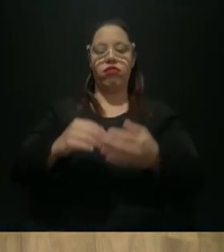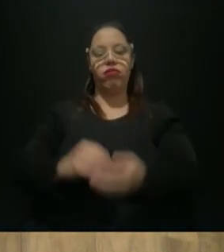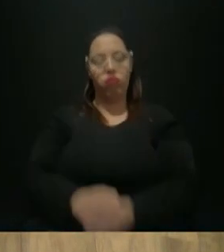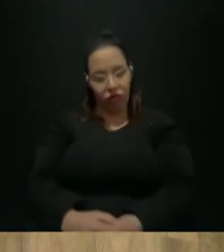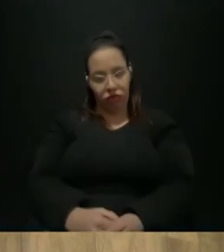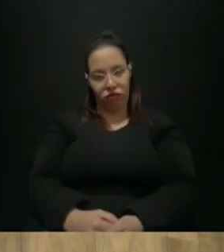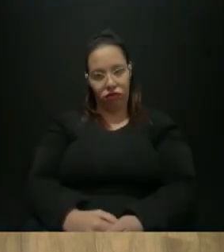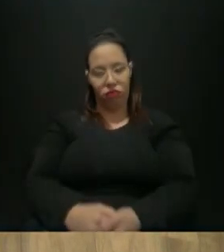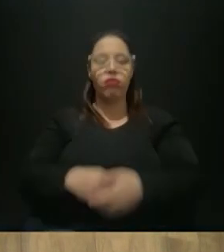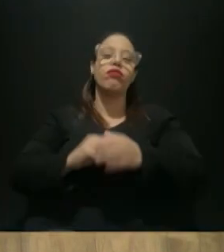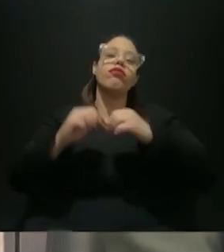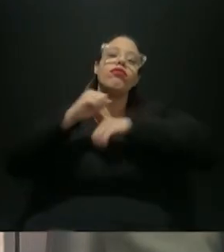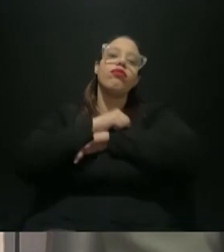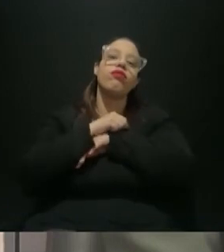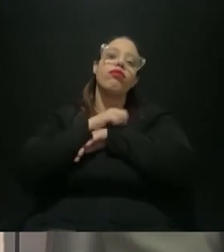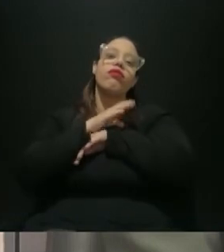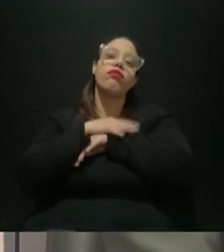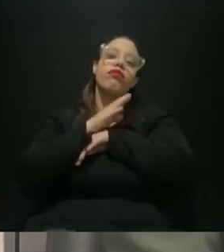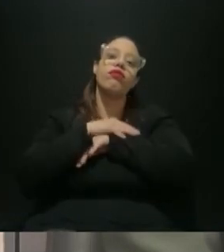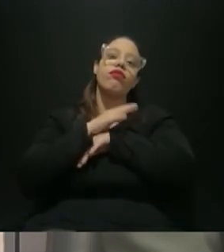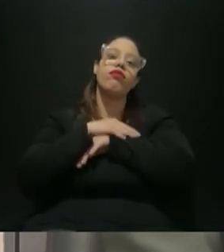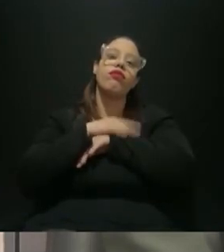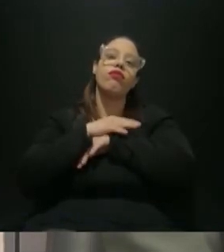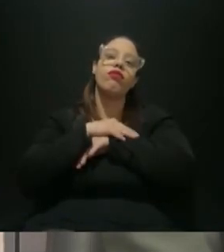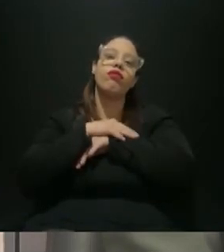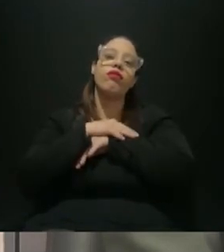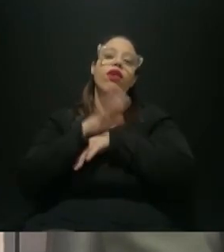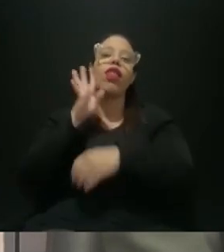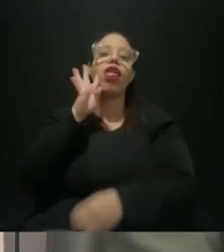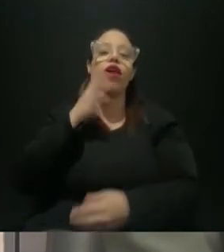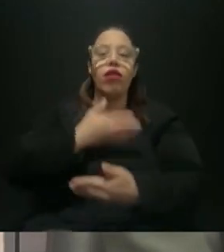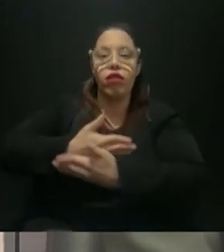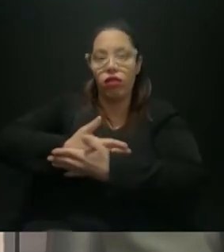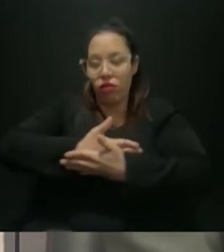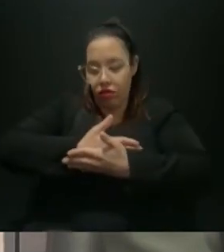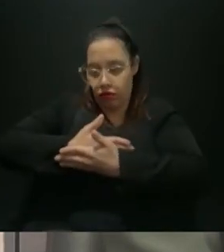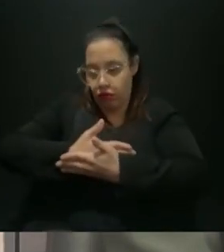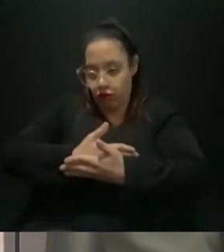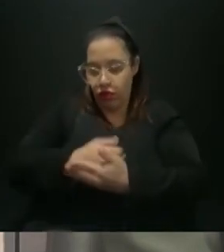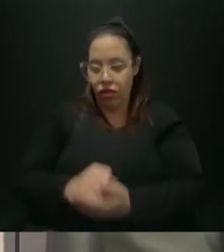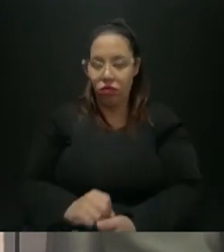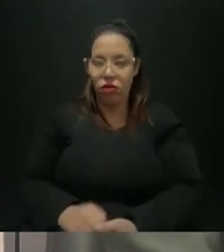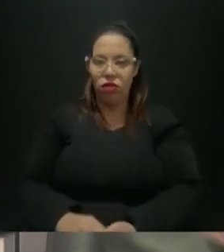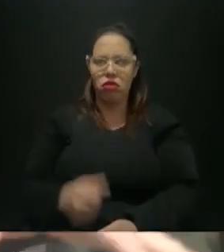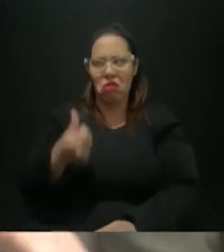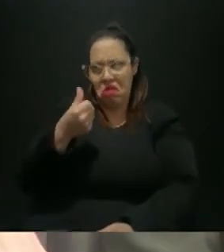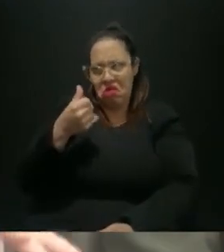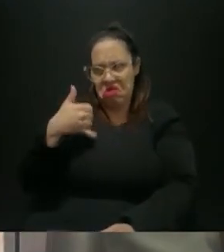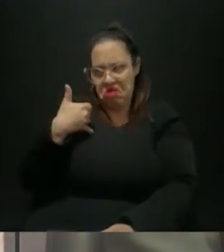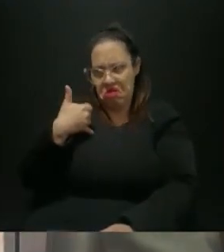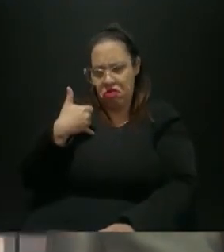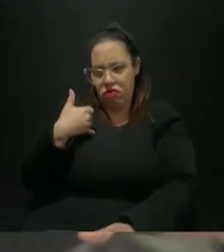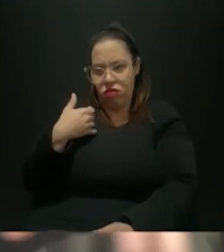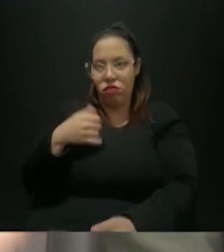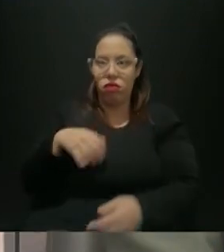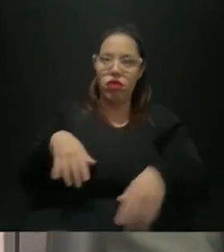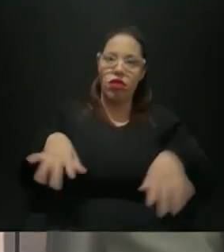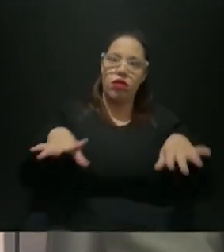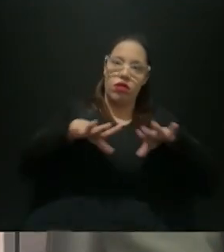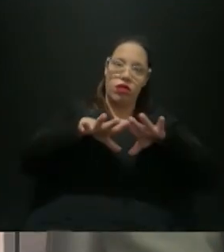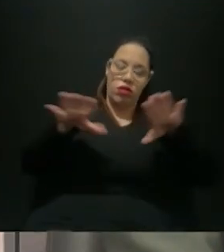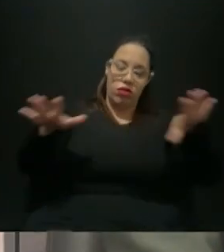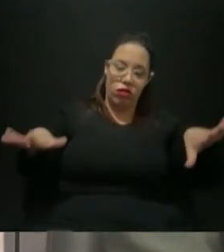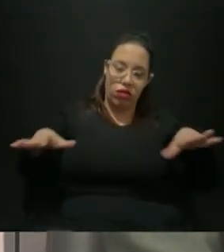que eu acho incrível, que põe um bebê de, acho que 1 ano, ele está deitado assim no